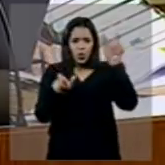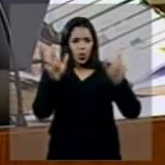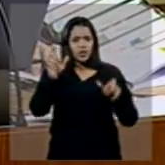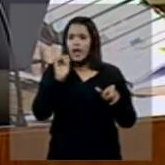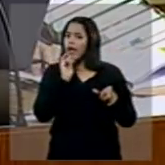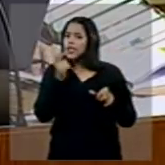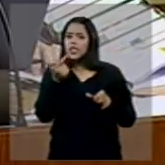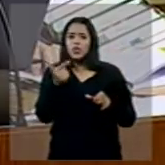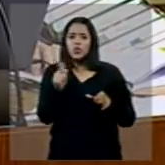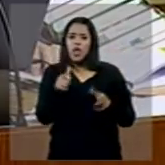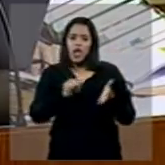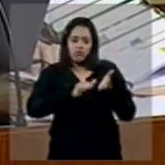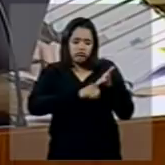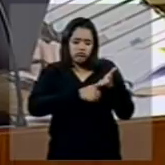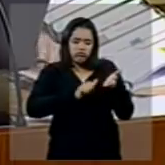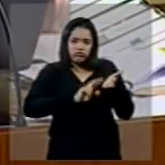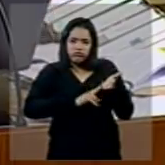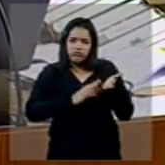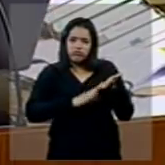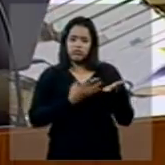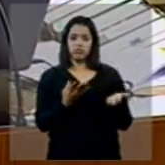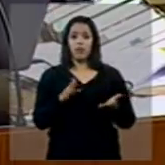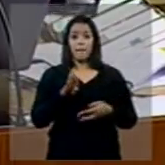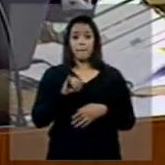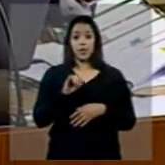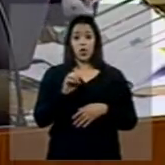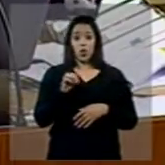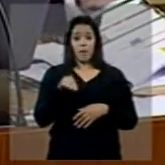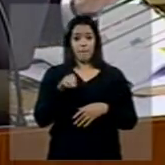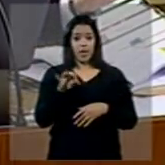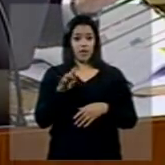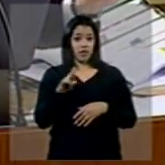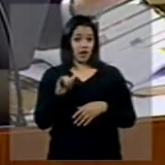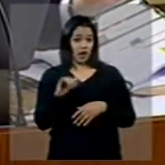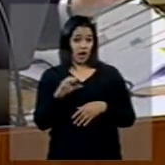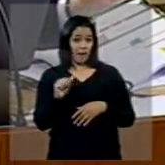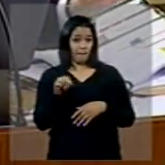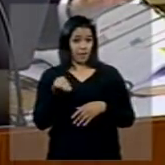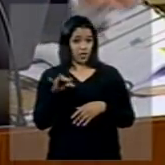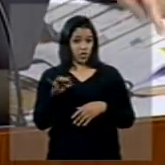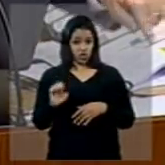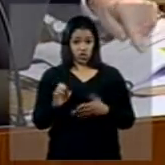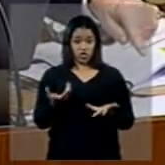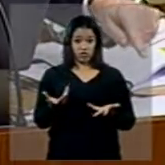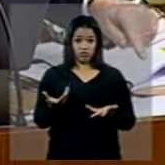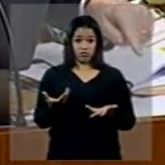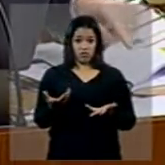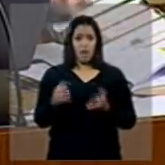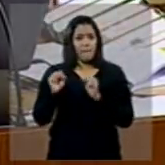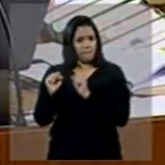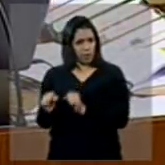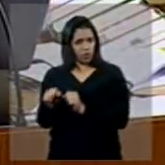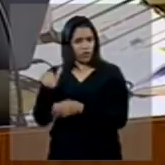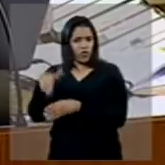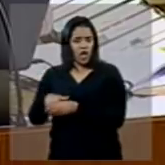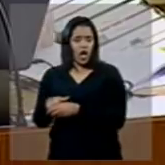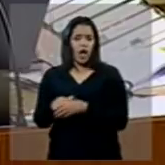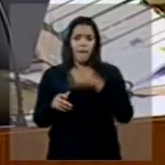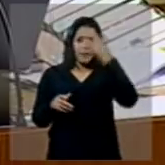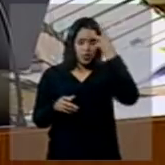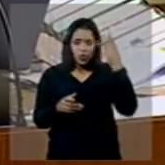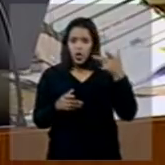cadastrados biometricamente. Então, nós vamos ter o seguinte, metade que não está cadastrada biometricamente vai poder votar. E os